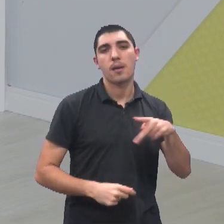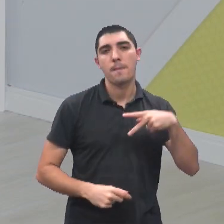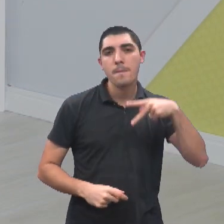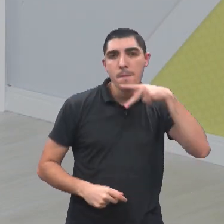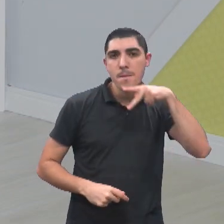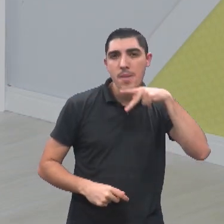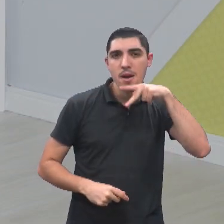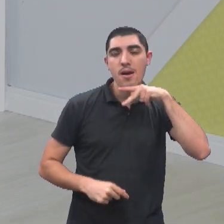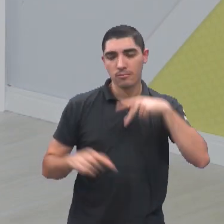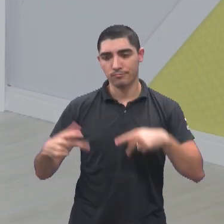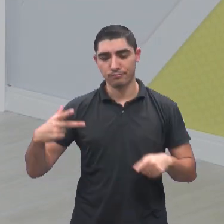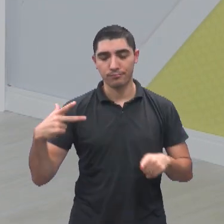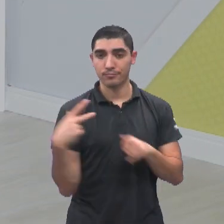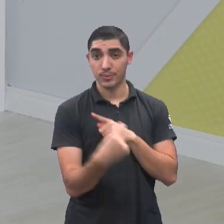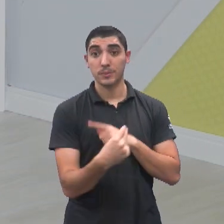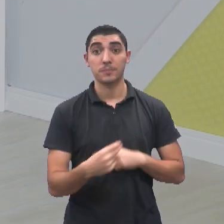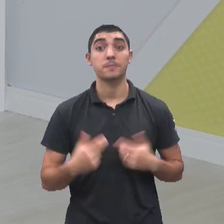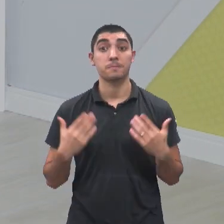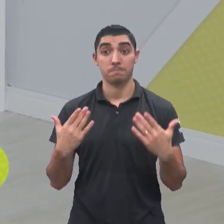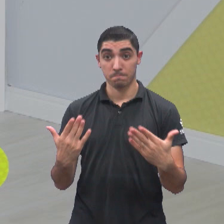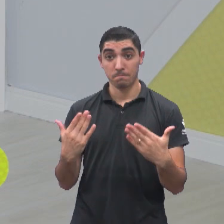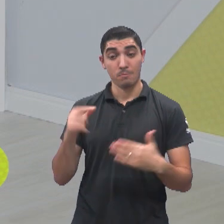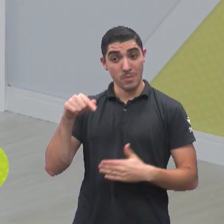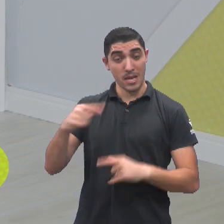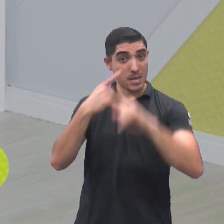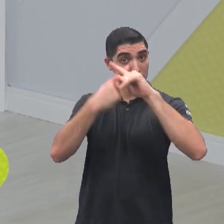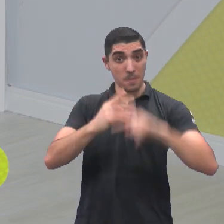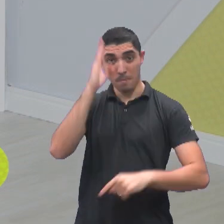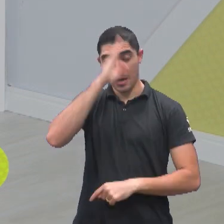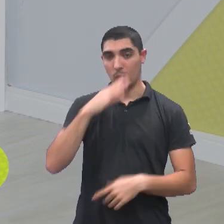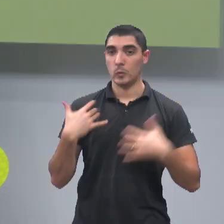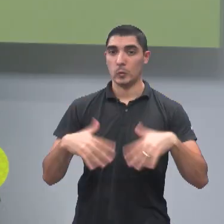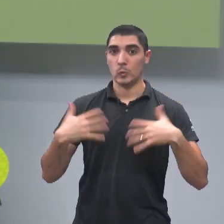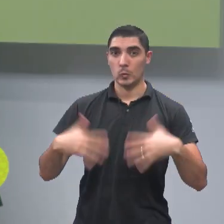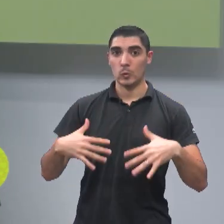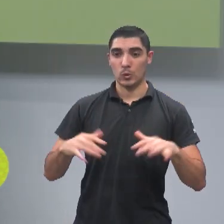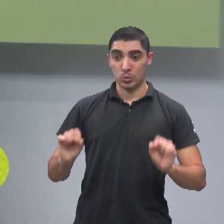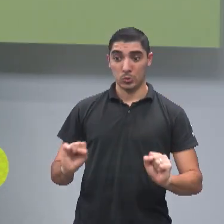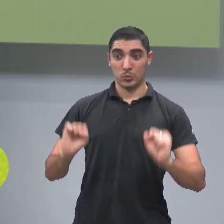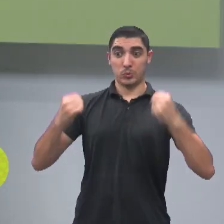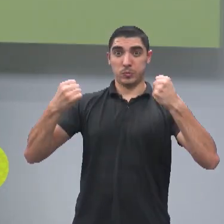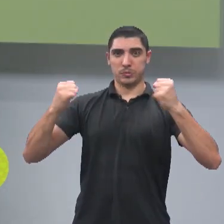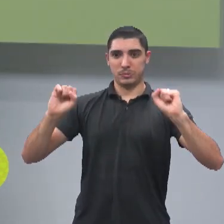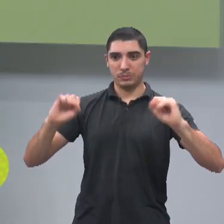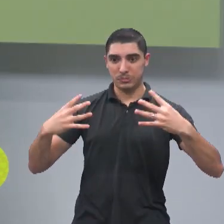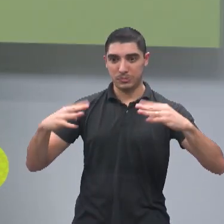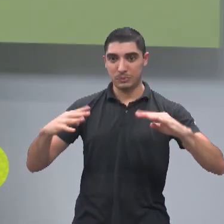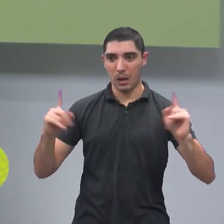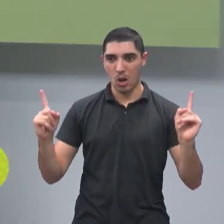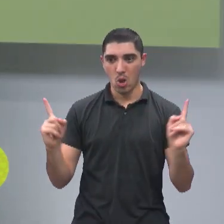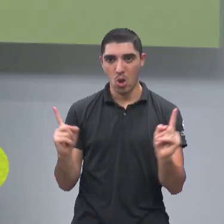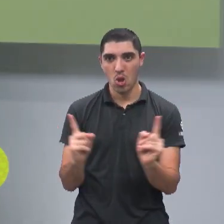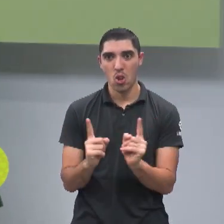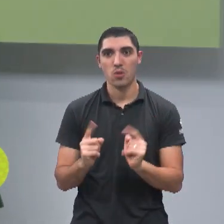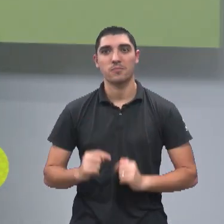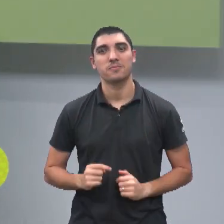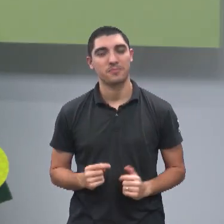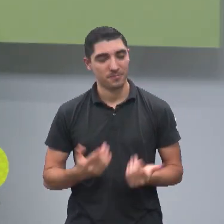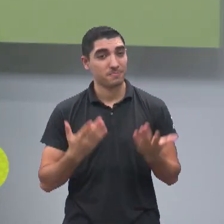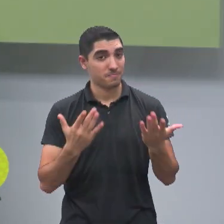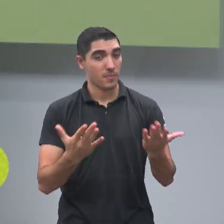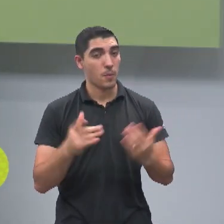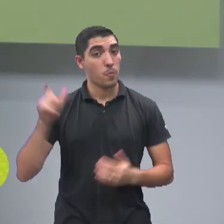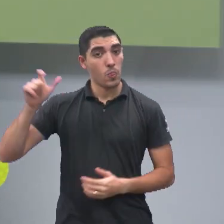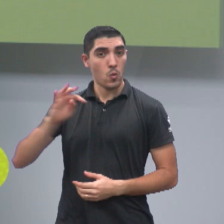faz 1-0, o NBB vai se afunilando, hein, Brunão? Pois é, agora o São José tem que, como o Regis falou,